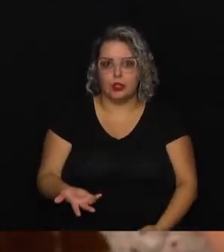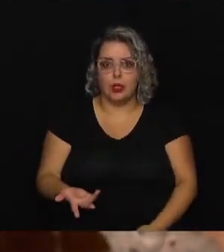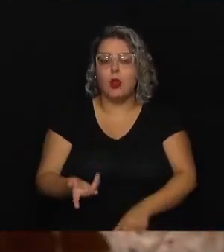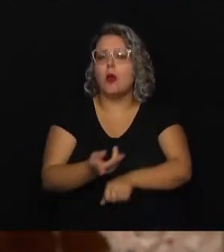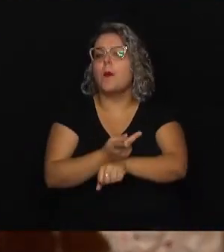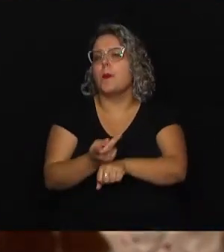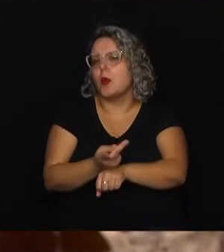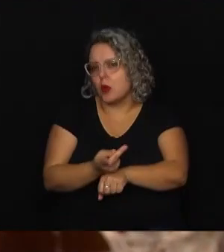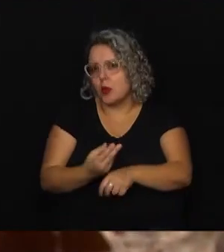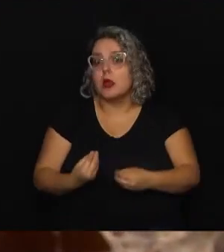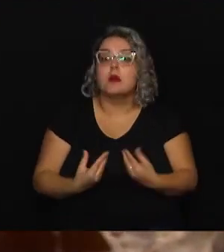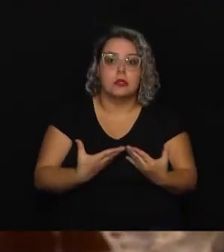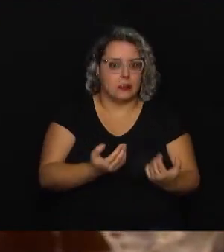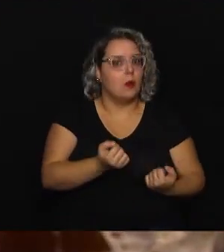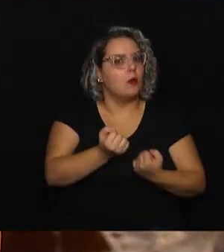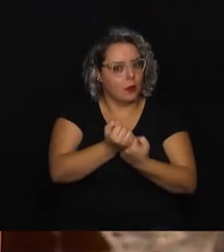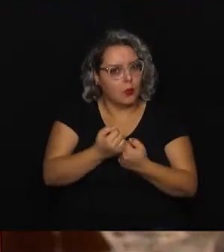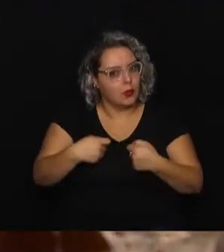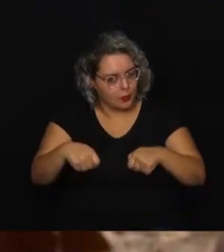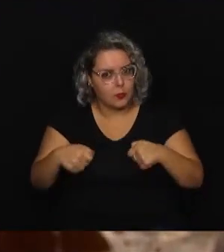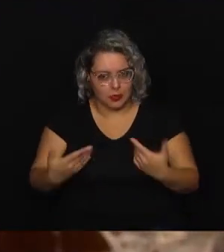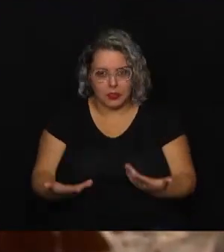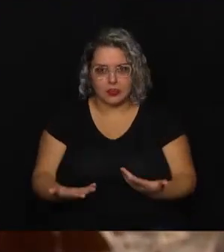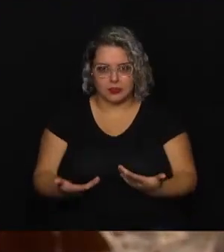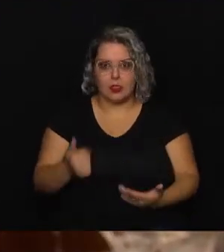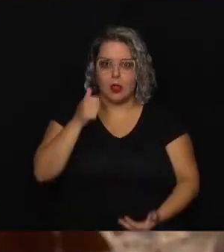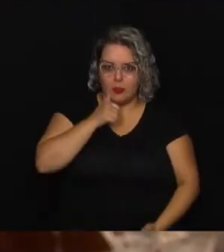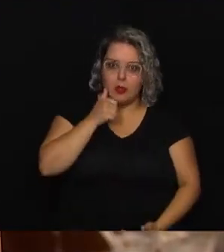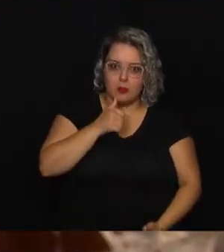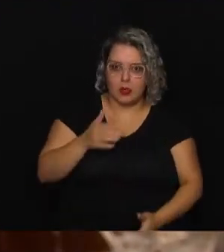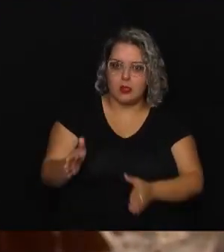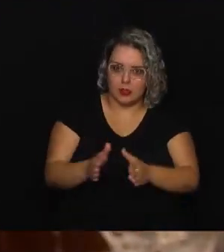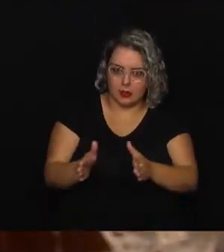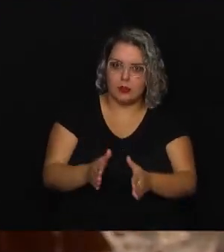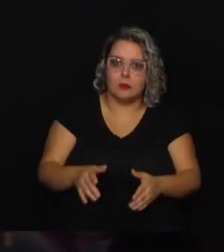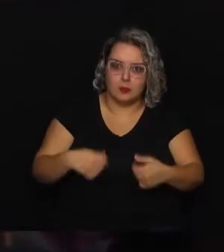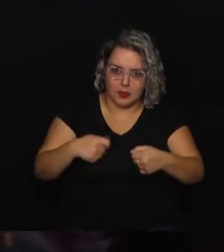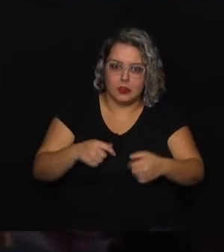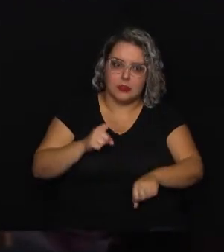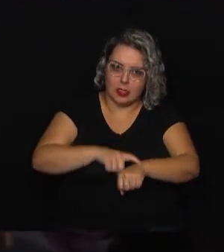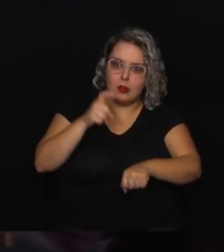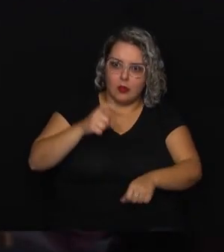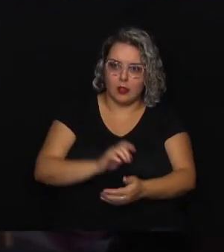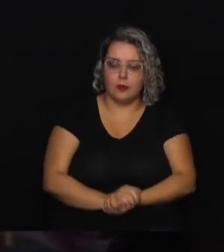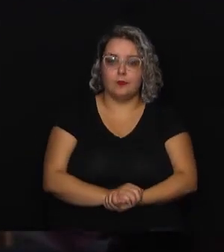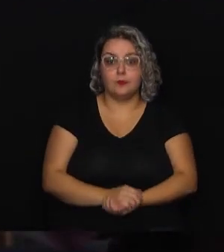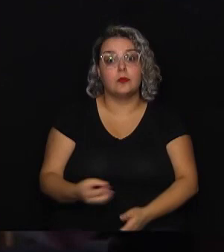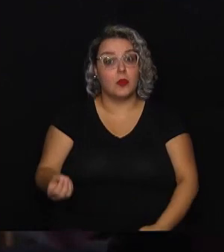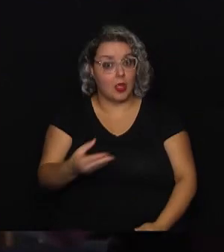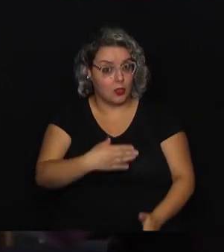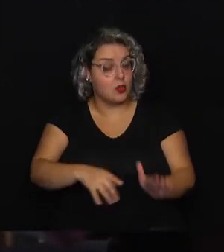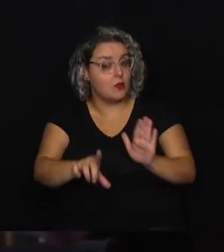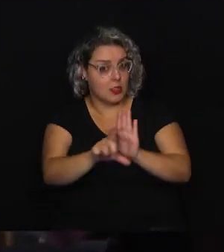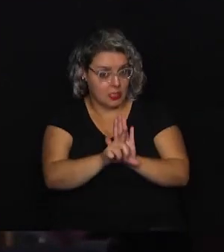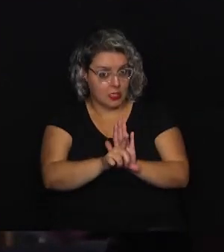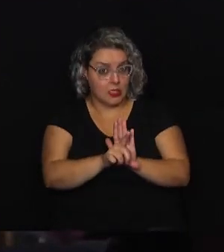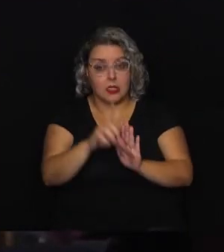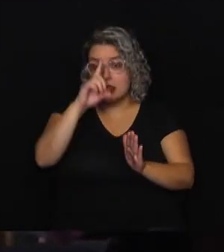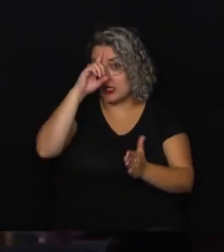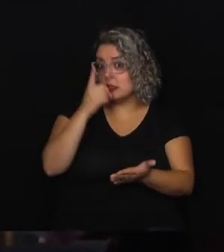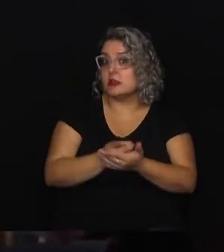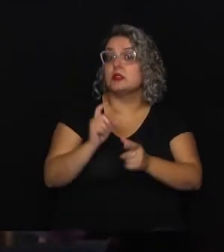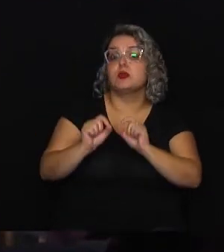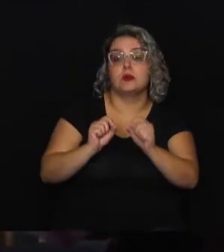e darem o apoio e o auxílio para as mulheres que estiverem necessitando ali na hora. A nova legislação determina que